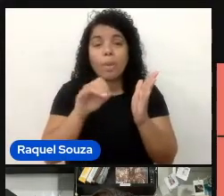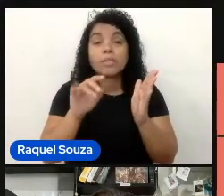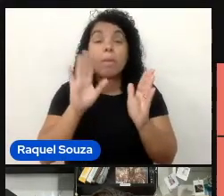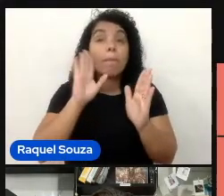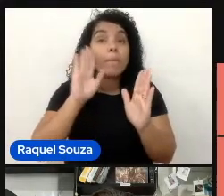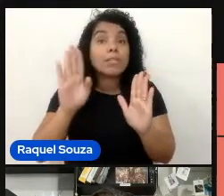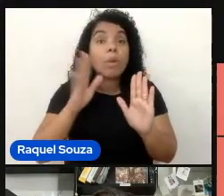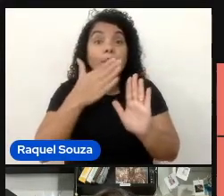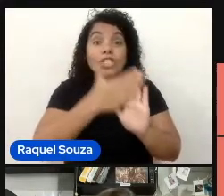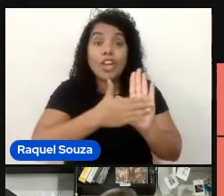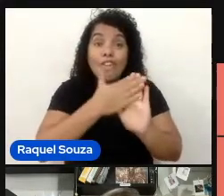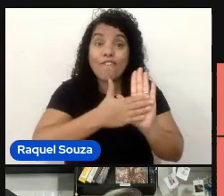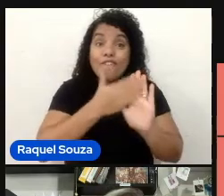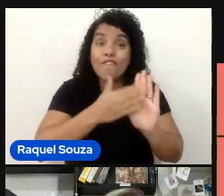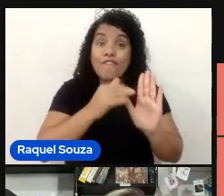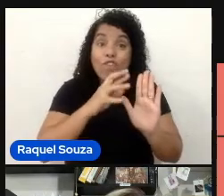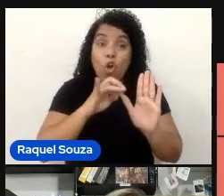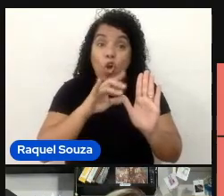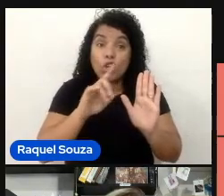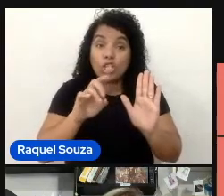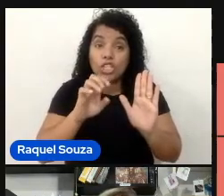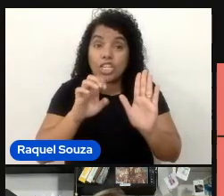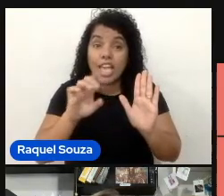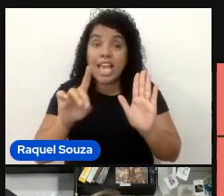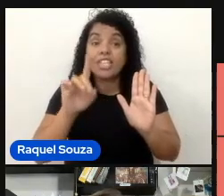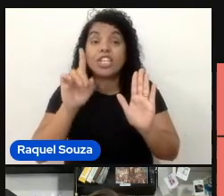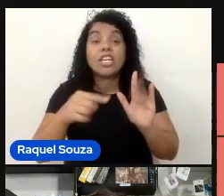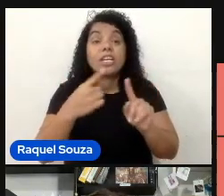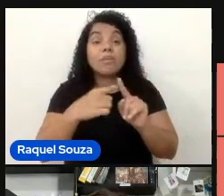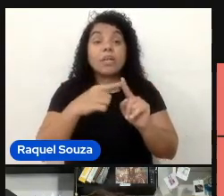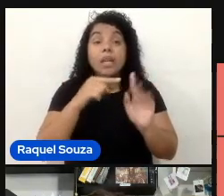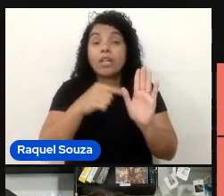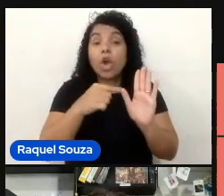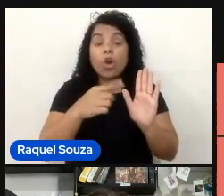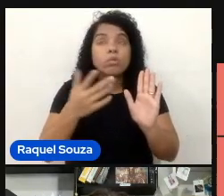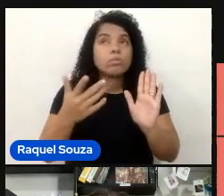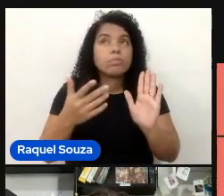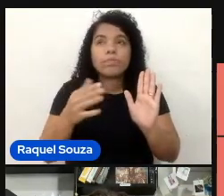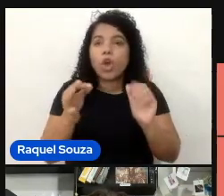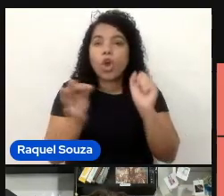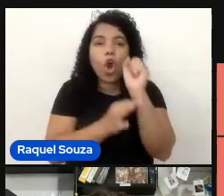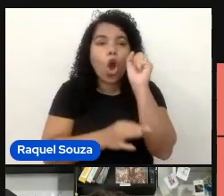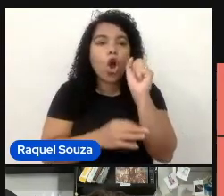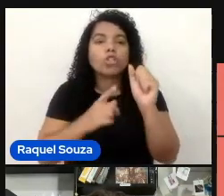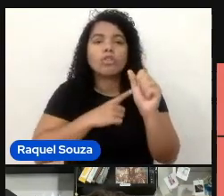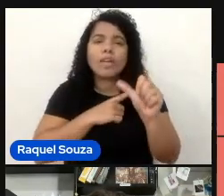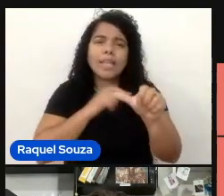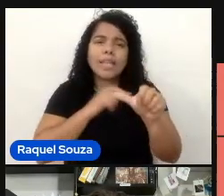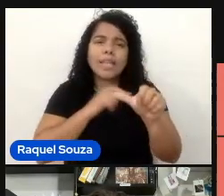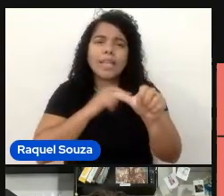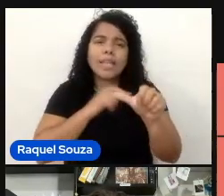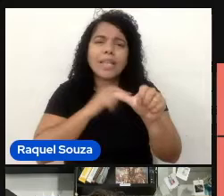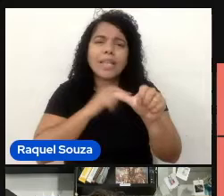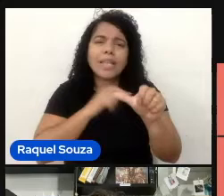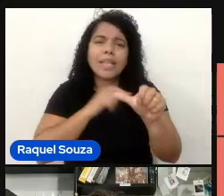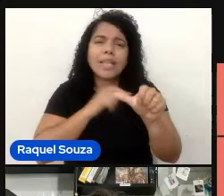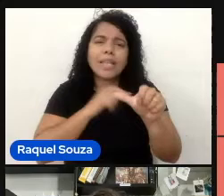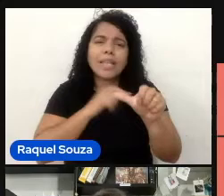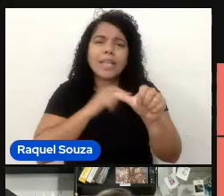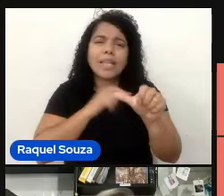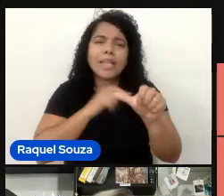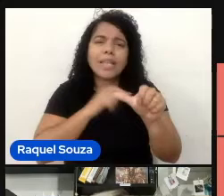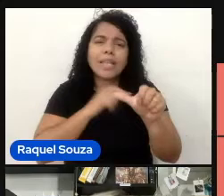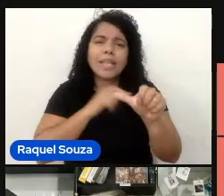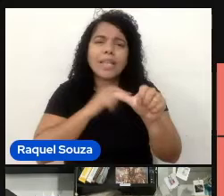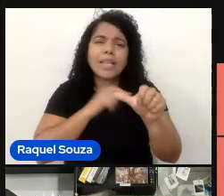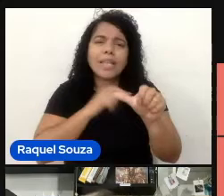em que o nosso código vai sofrer por muitas modificações. Quem é automatizador